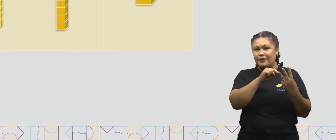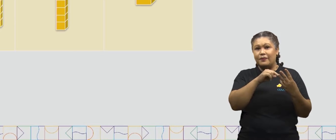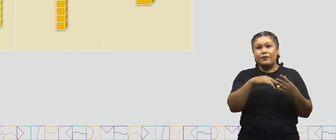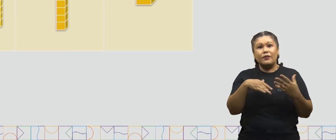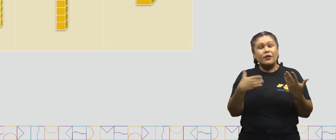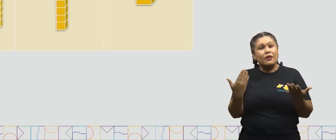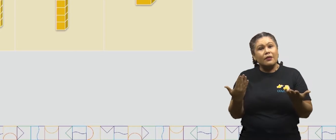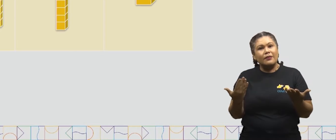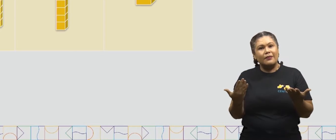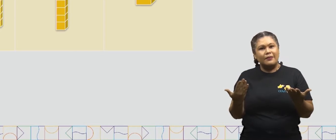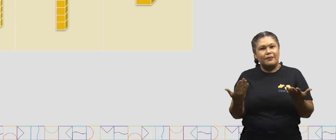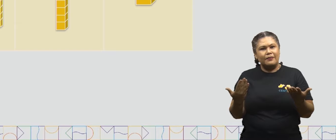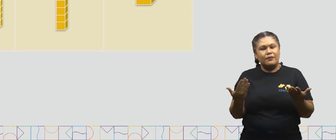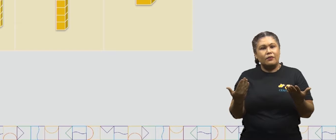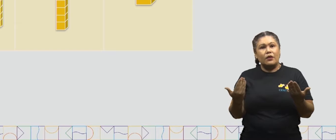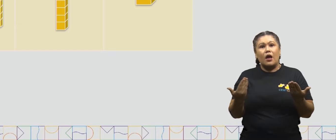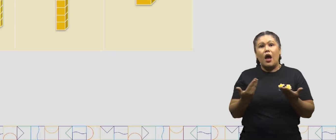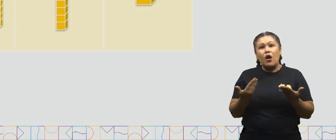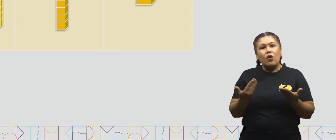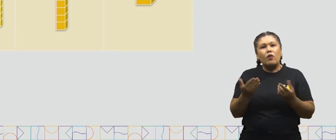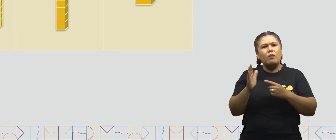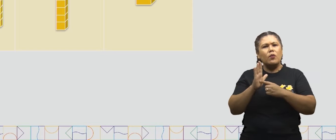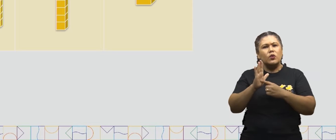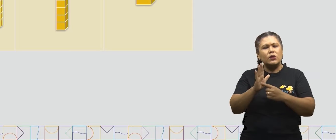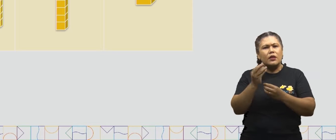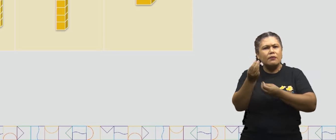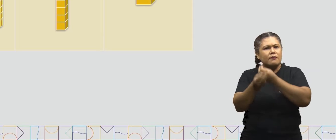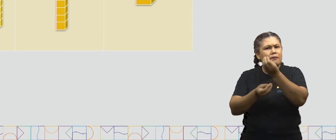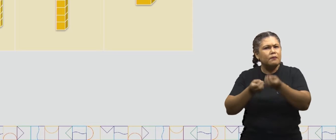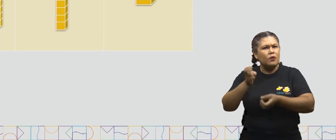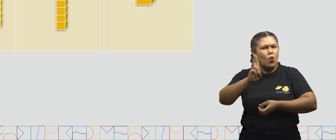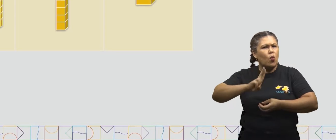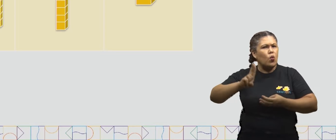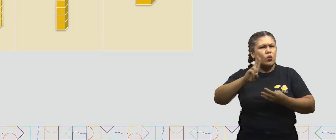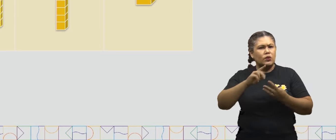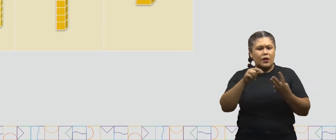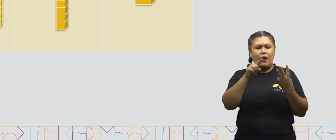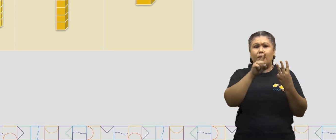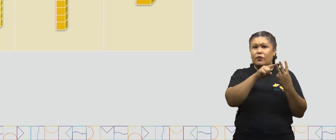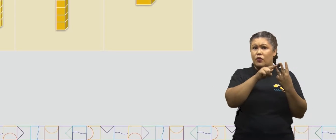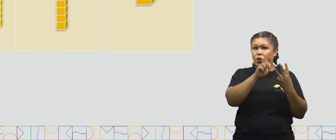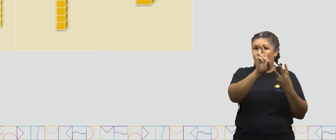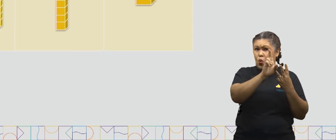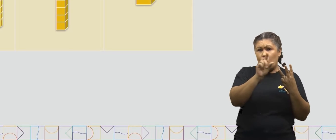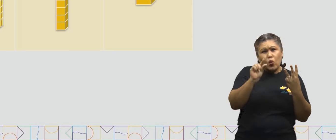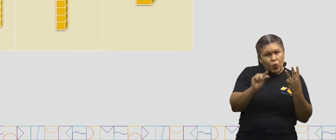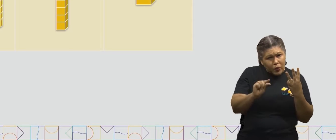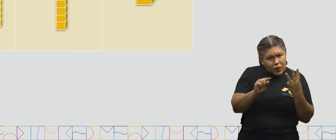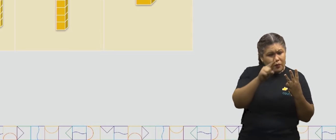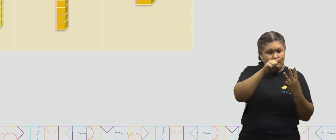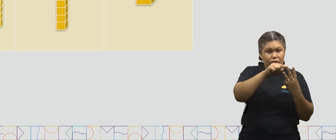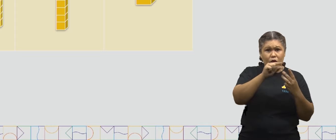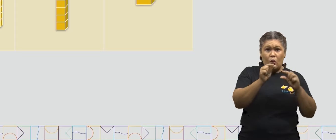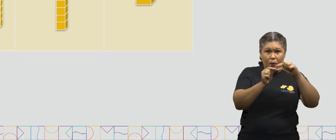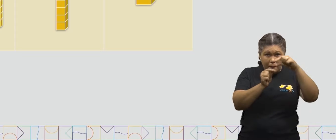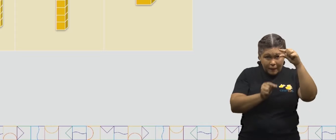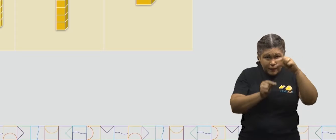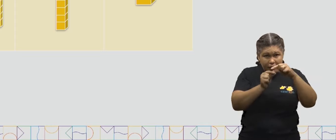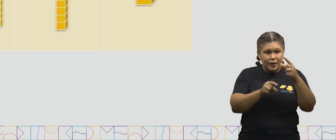centenas. Portanto, vamos utilizar apenas o cubinho, a barra e a